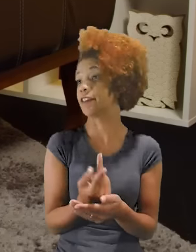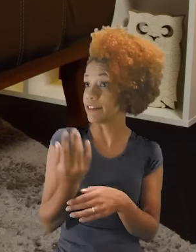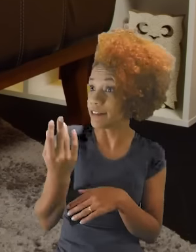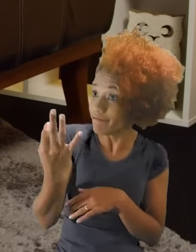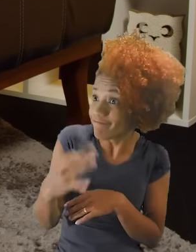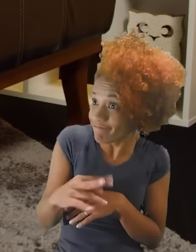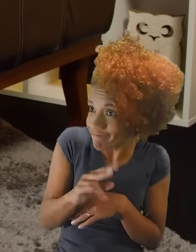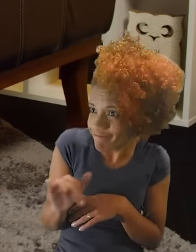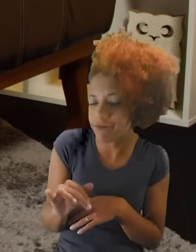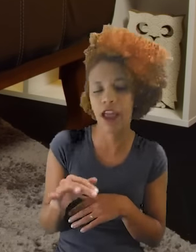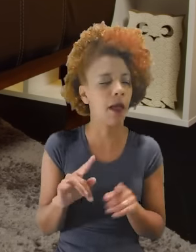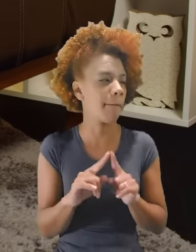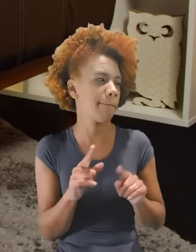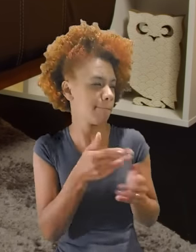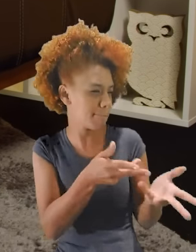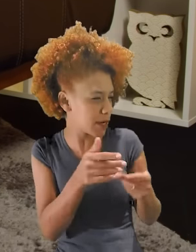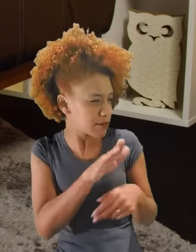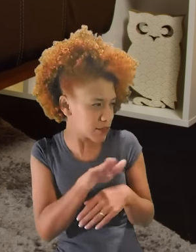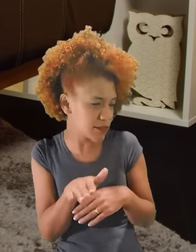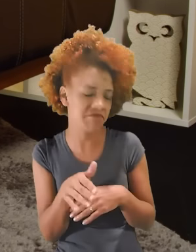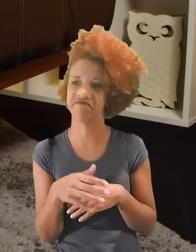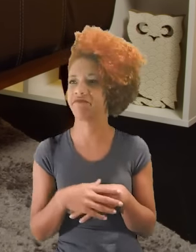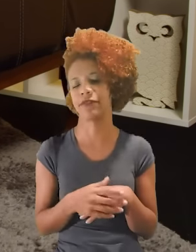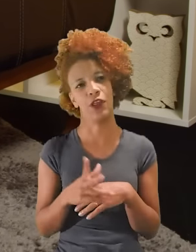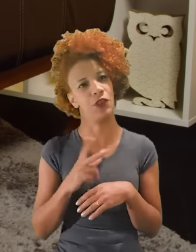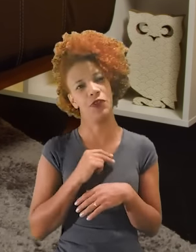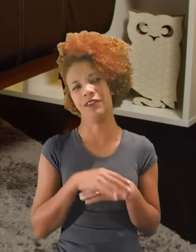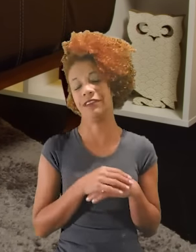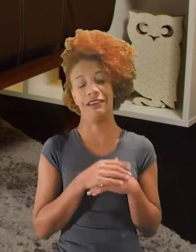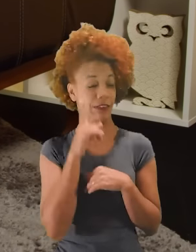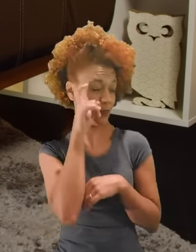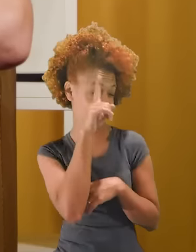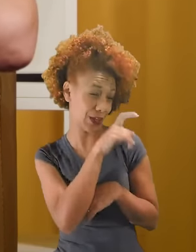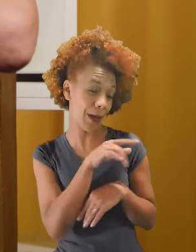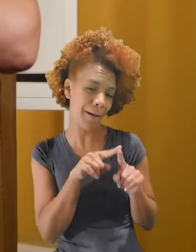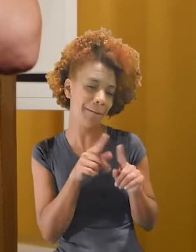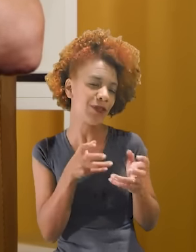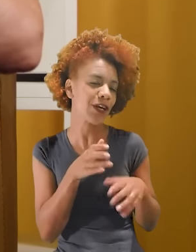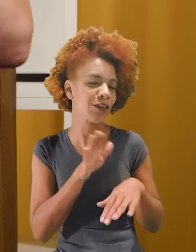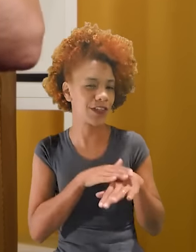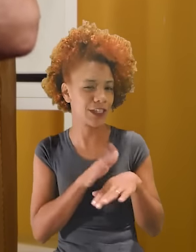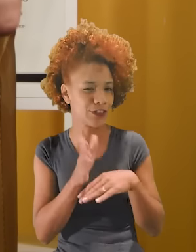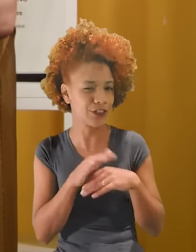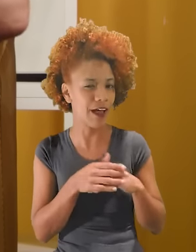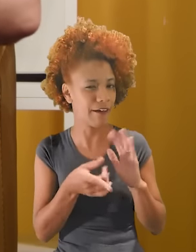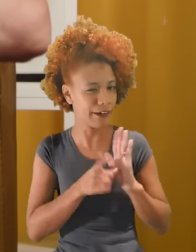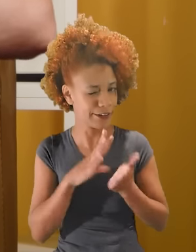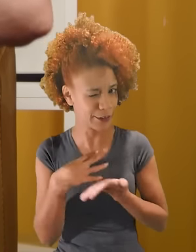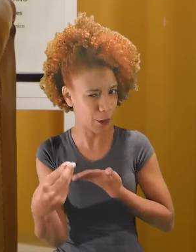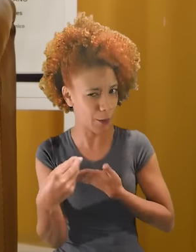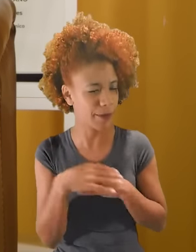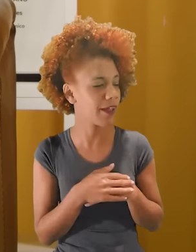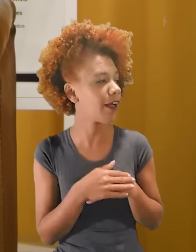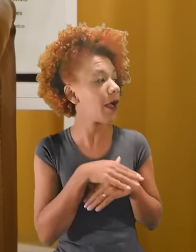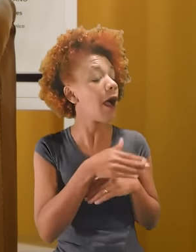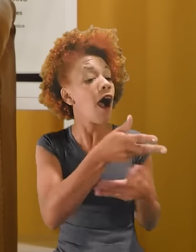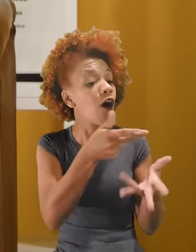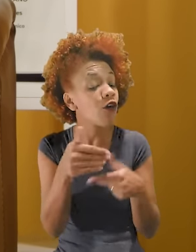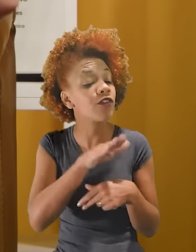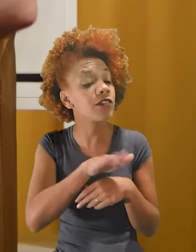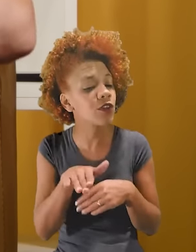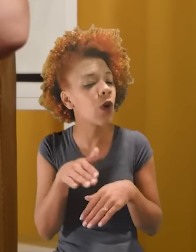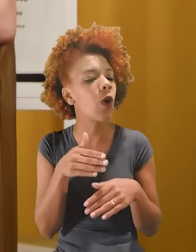que se a gente pegar crianças e botar... Isso é um puta trabalho. Eu quero fazer já. Sim. Antes que me copie essa ideia. Pega umas crianças e